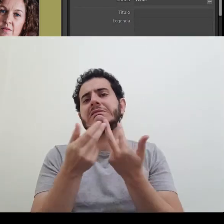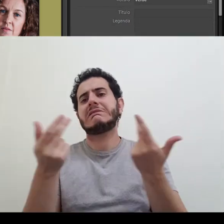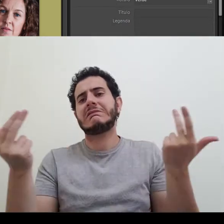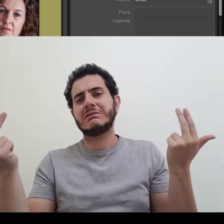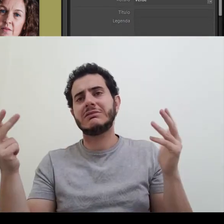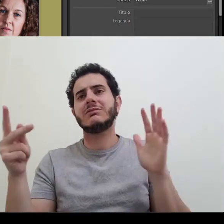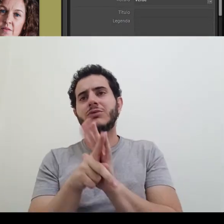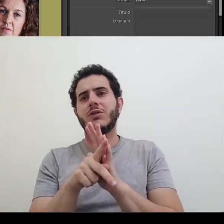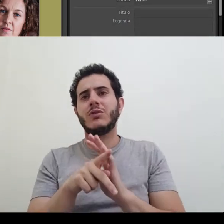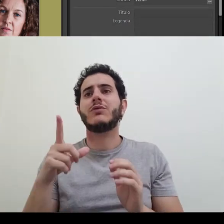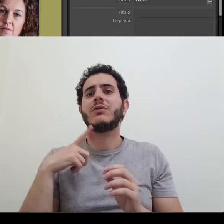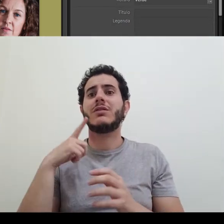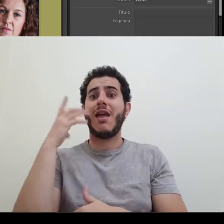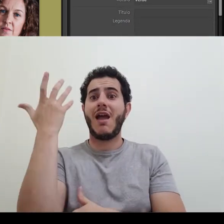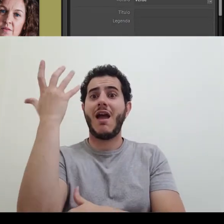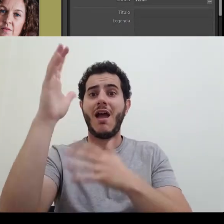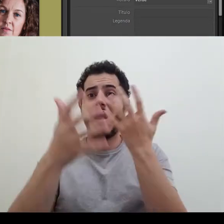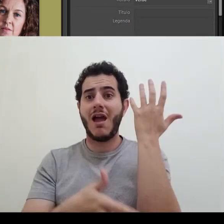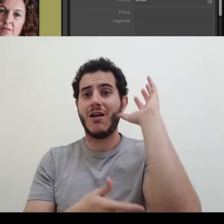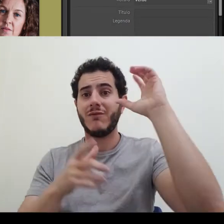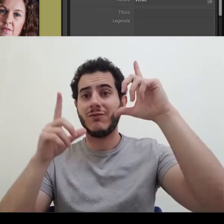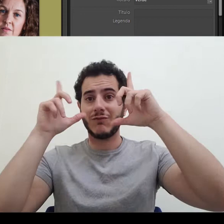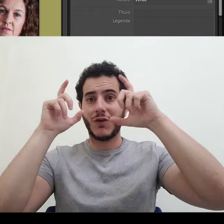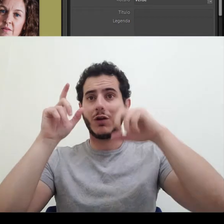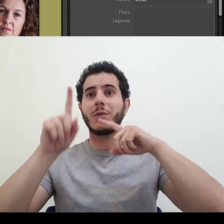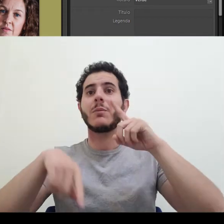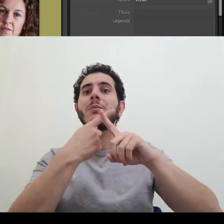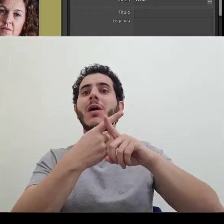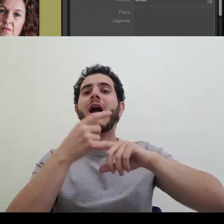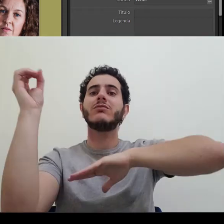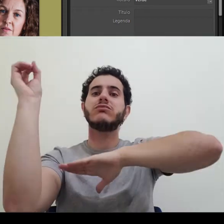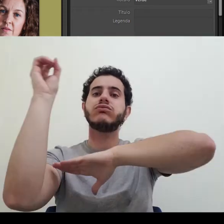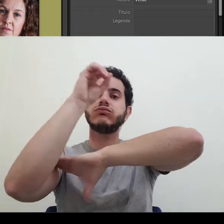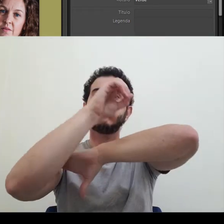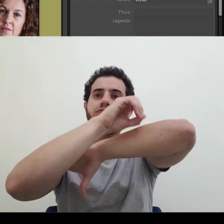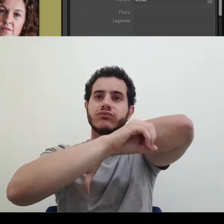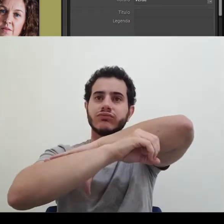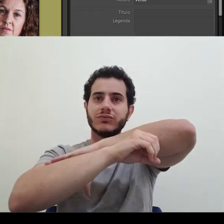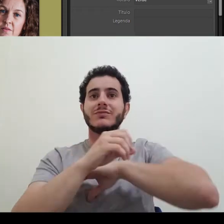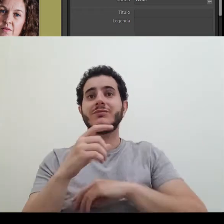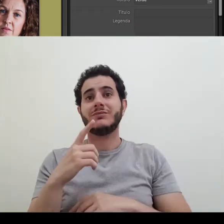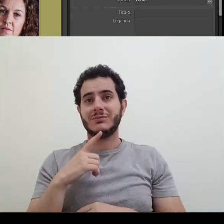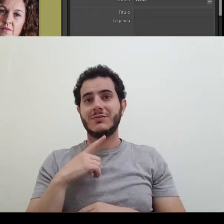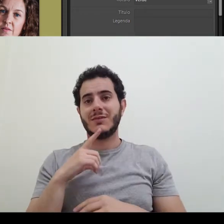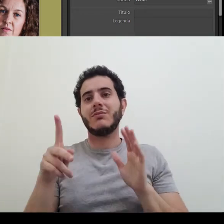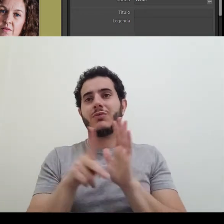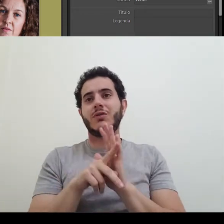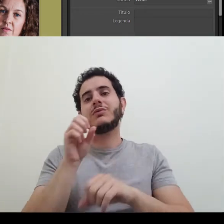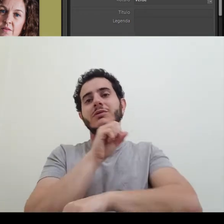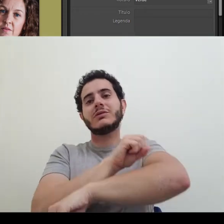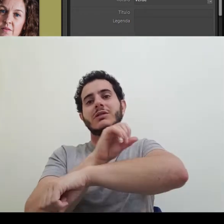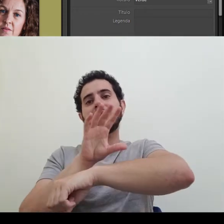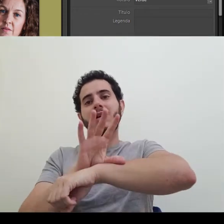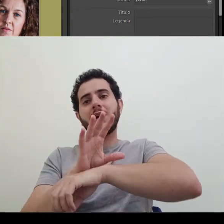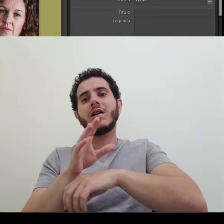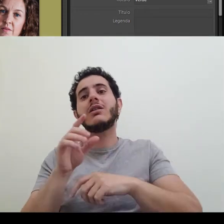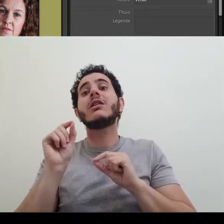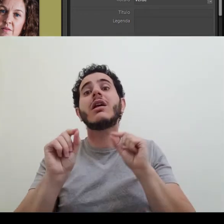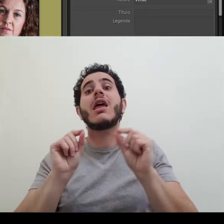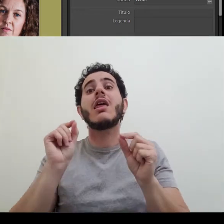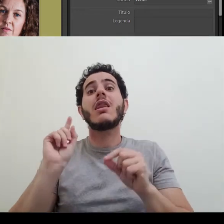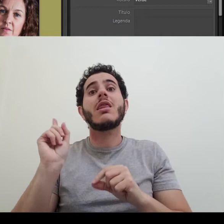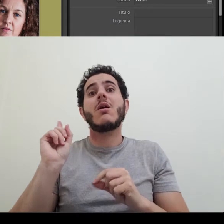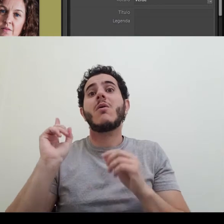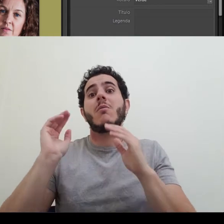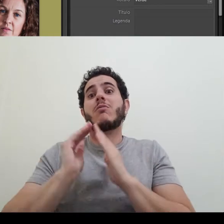nessa ponte aqui na mata. Esse aqui é o Cerrado aqui de São Carlos, vale muito a pena visitar para quem não é do estado de São Paulo, quem não é da